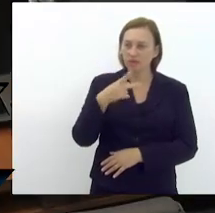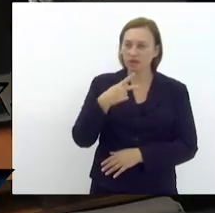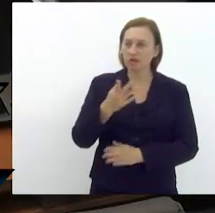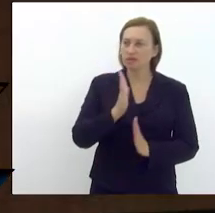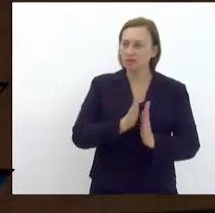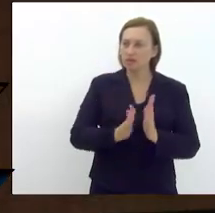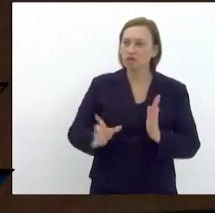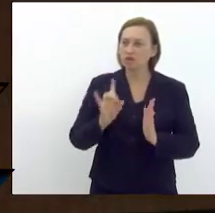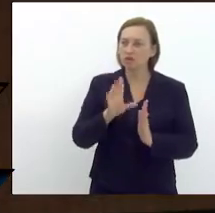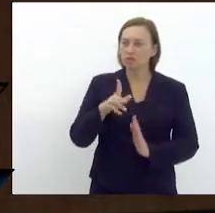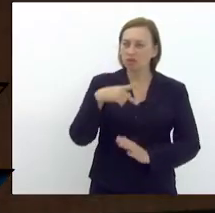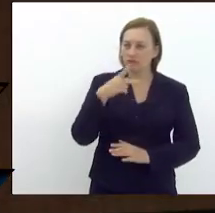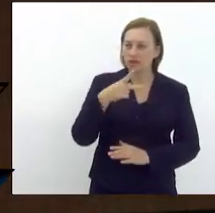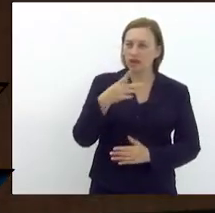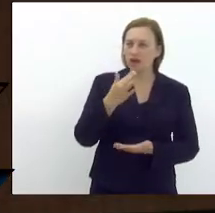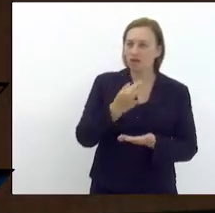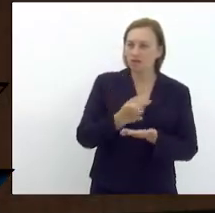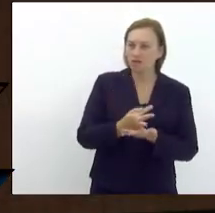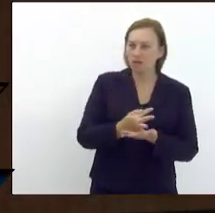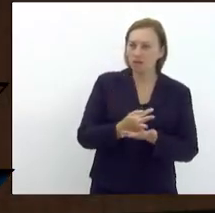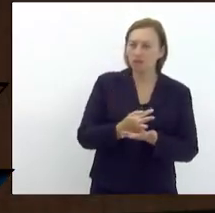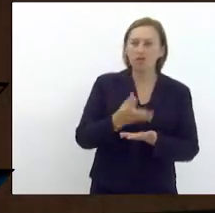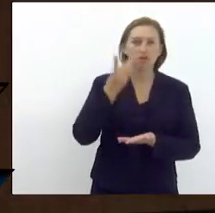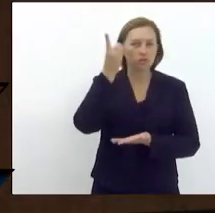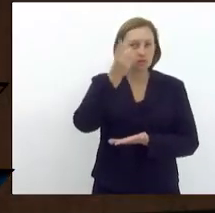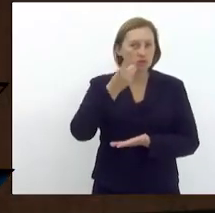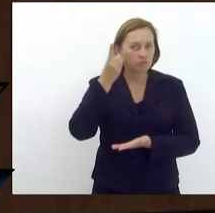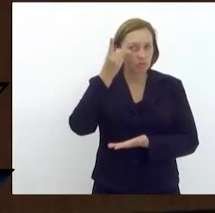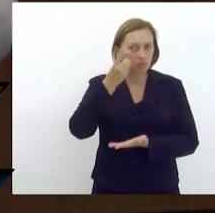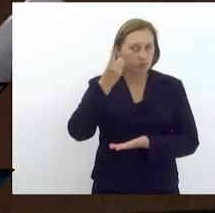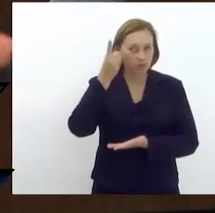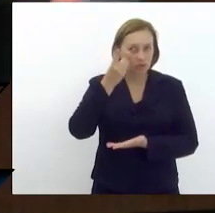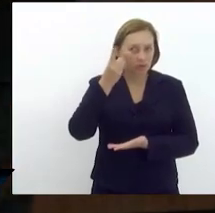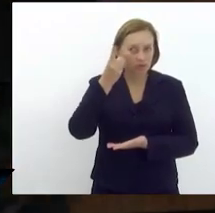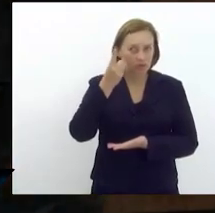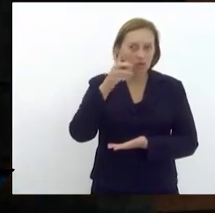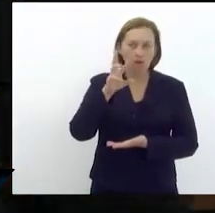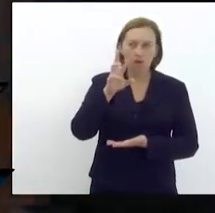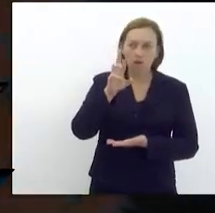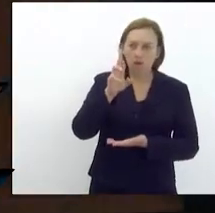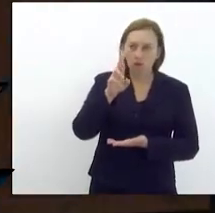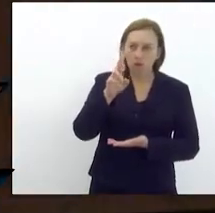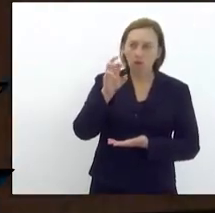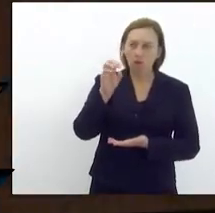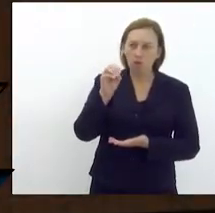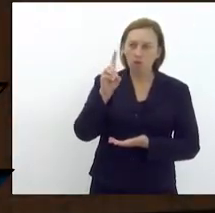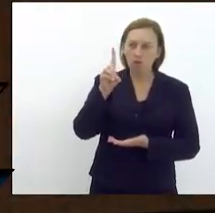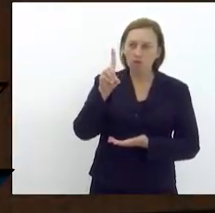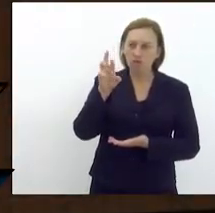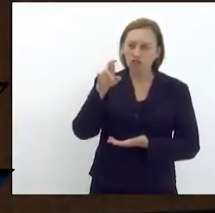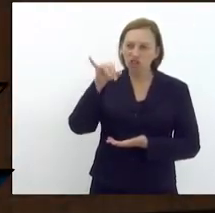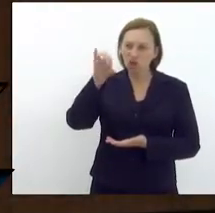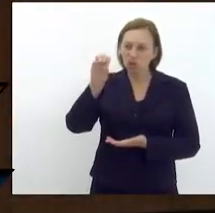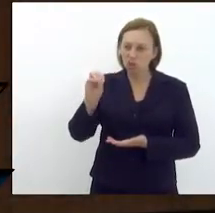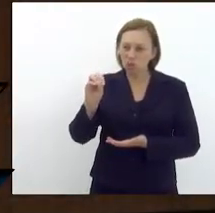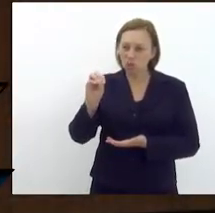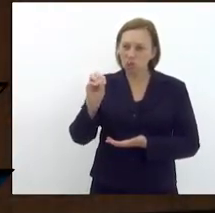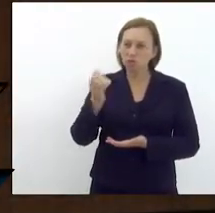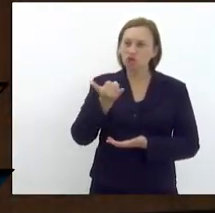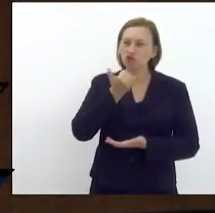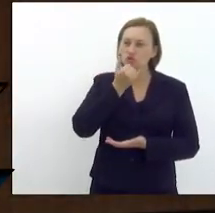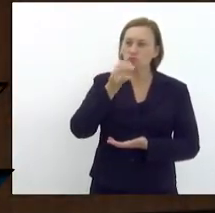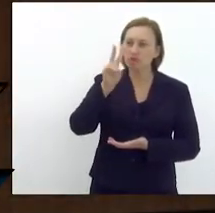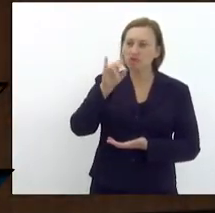ordem só para poder justificar a falta do deputado Rodrigo que ele tá em Brasília não tá conseguindo dar presença